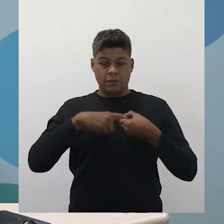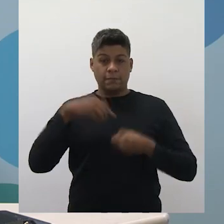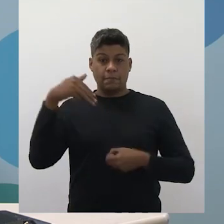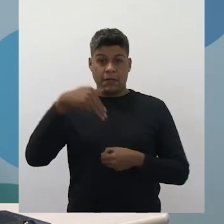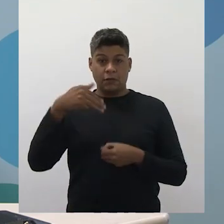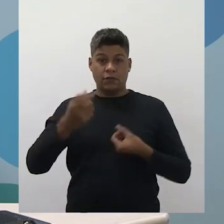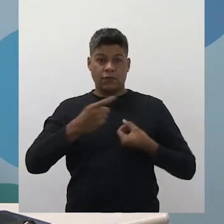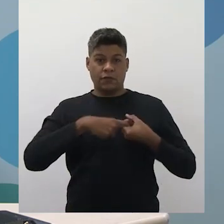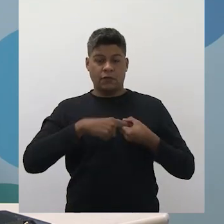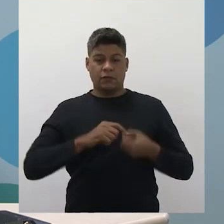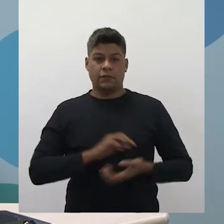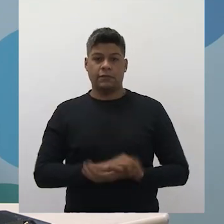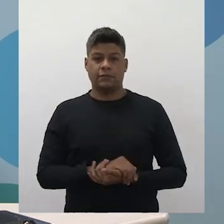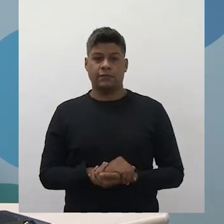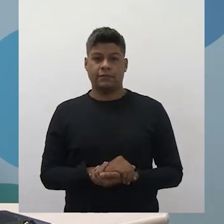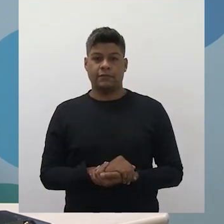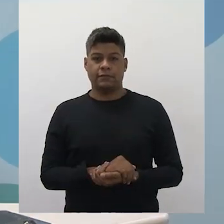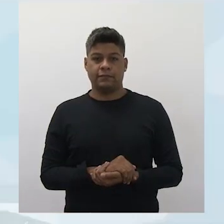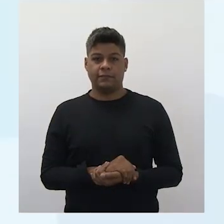minutos.